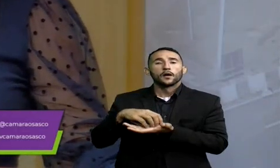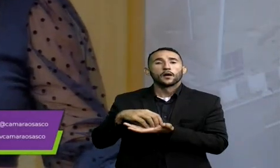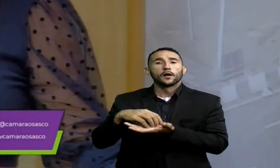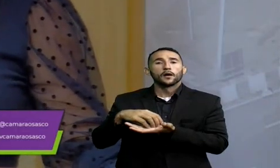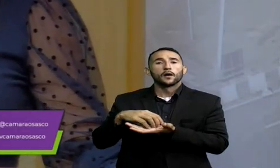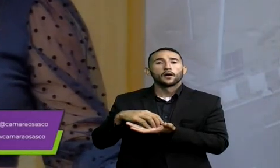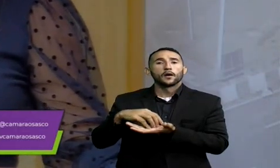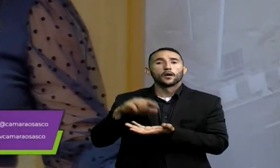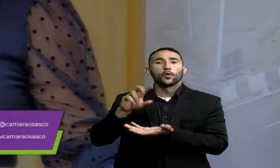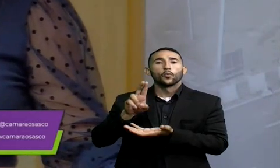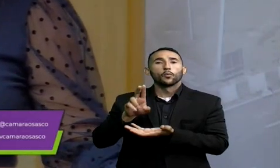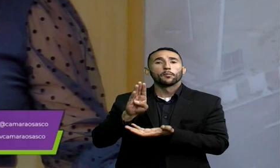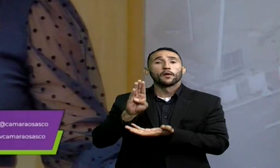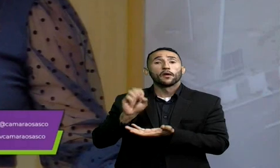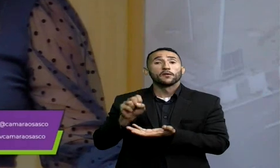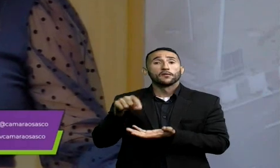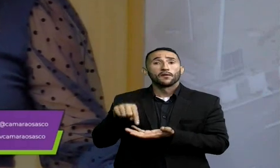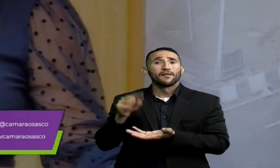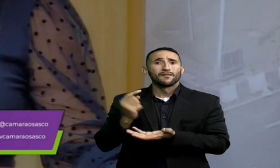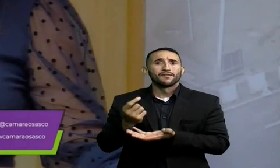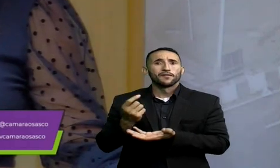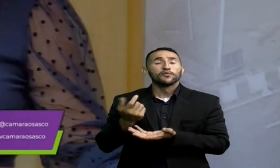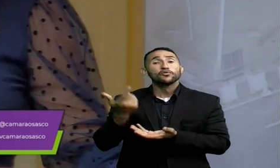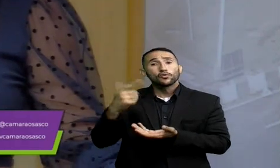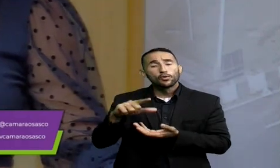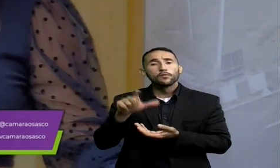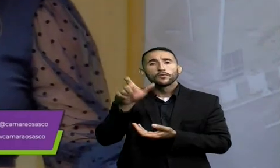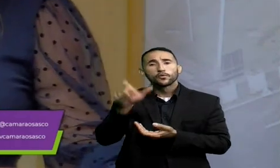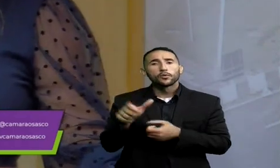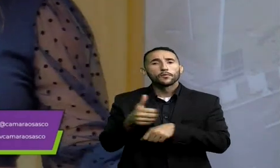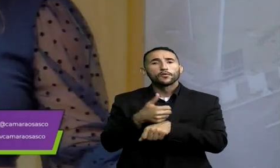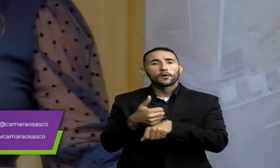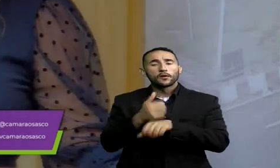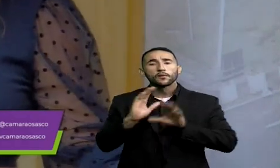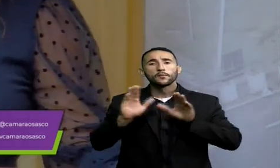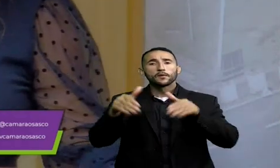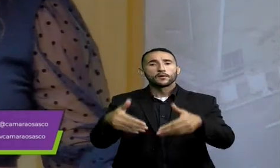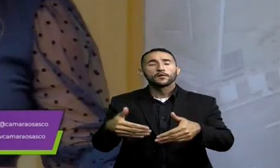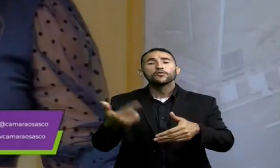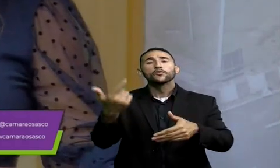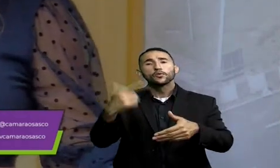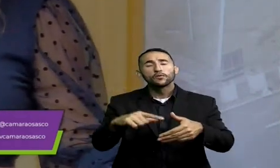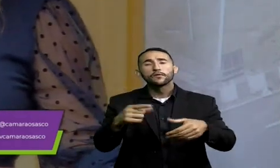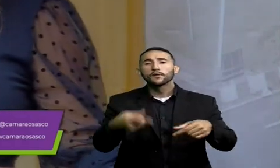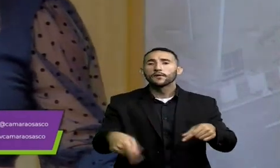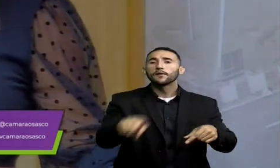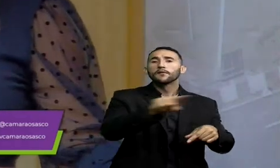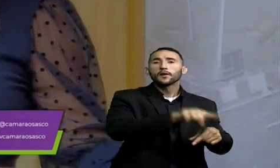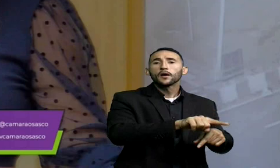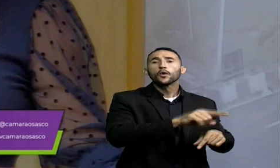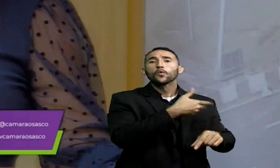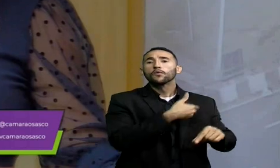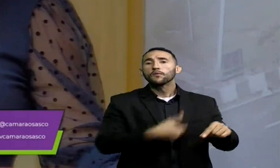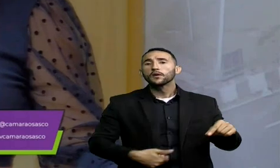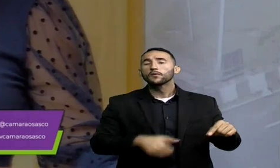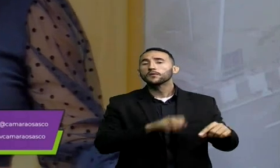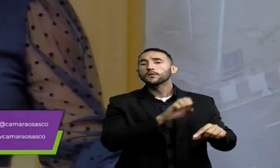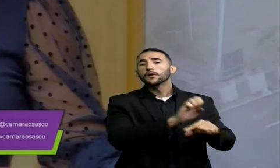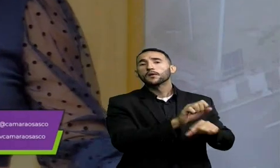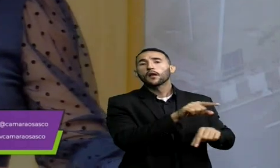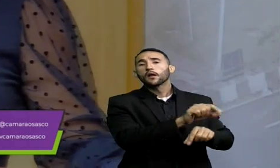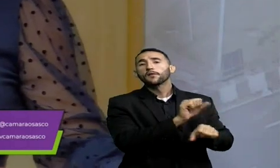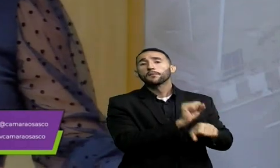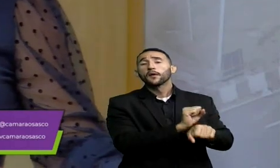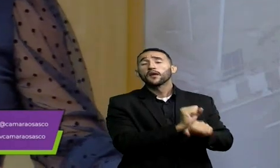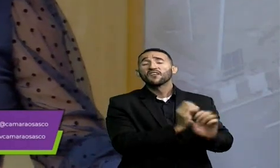especialista Você tá entendendo vai fazer o exame depois encaminha novamente pro estado aí eu